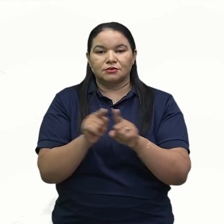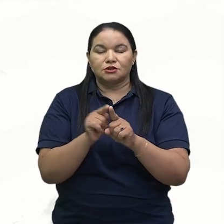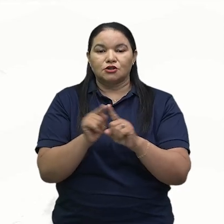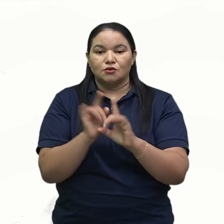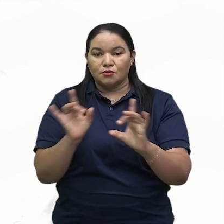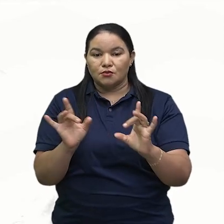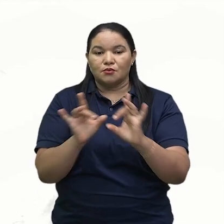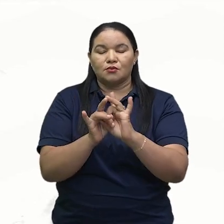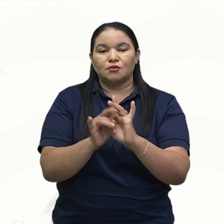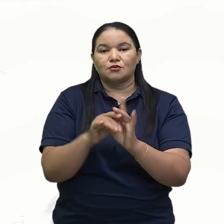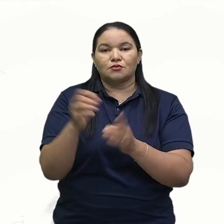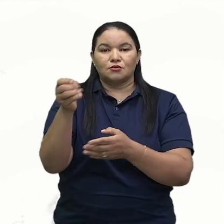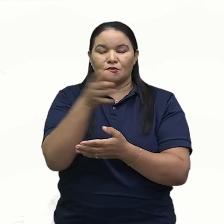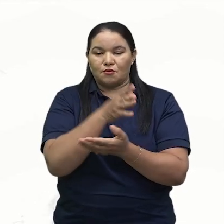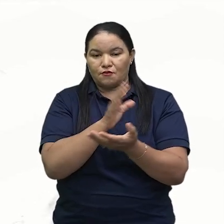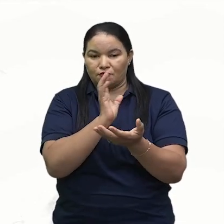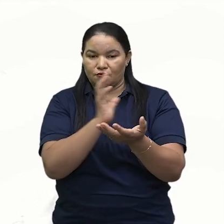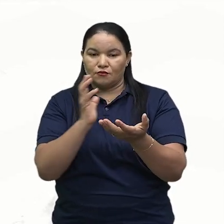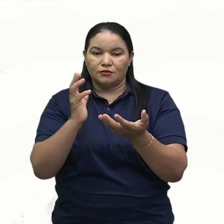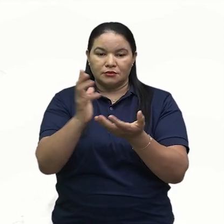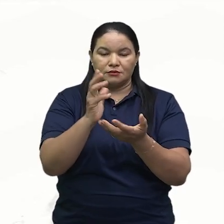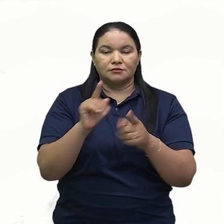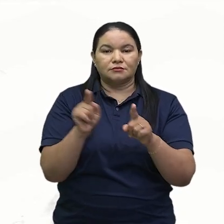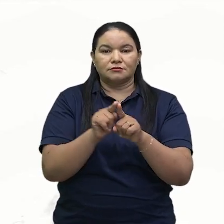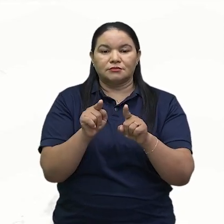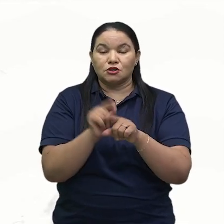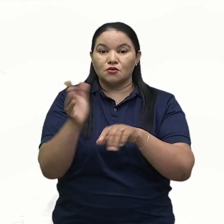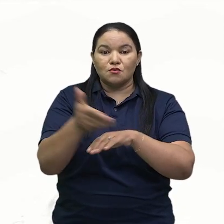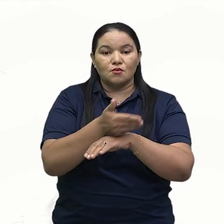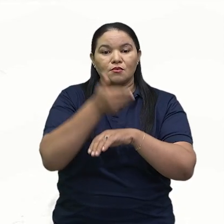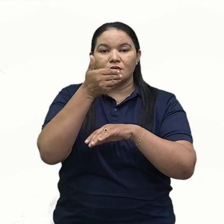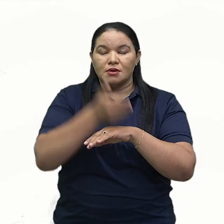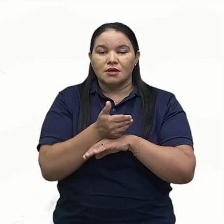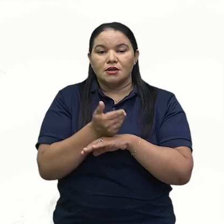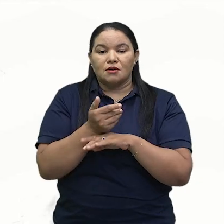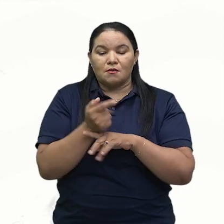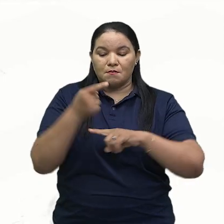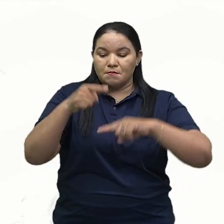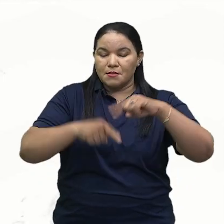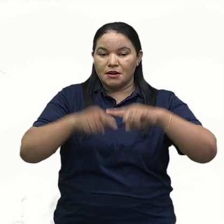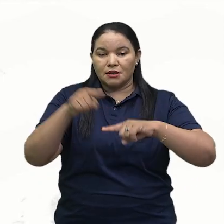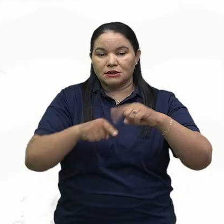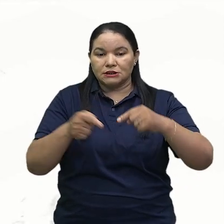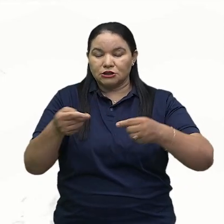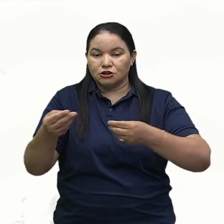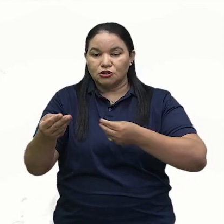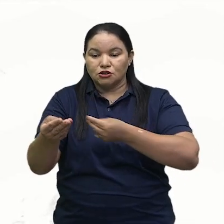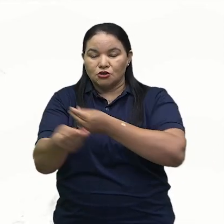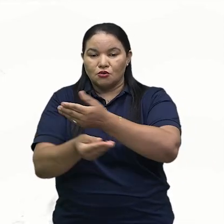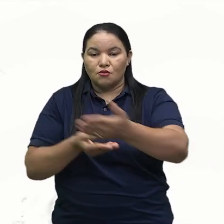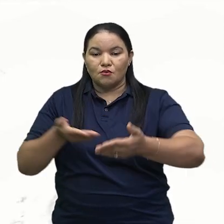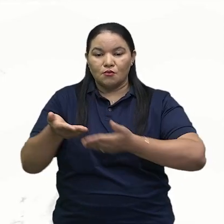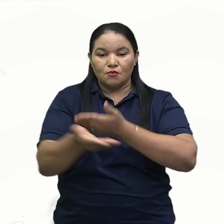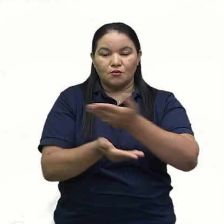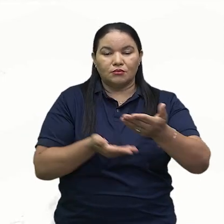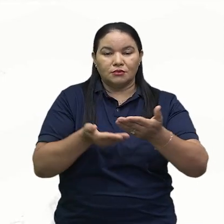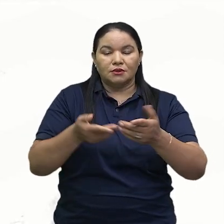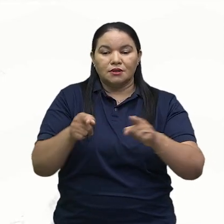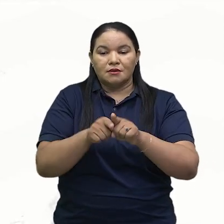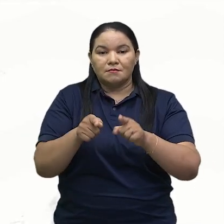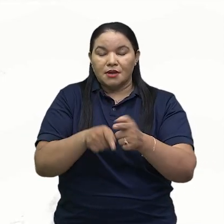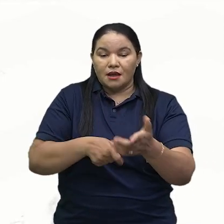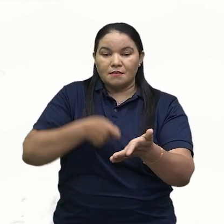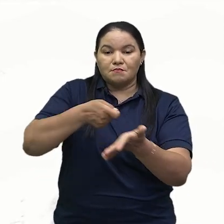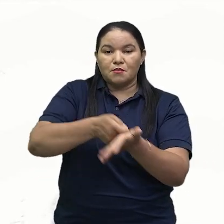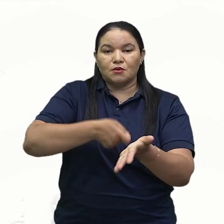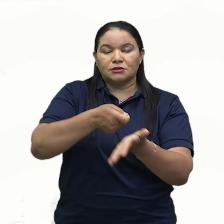continentes, O colonialismo, ele levou à troca de produtos, eu não digo nem troca de cultura, a imposição da